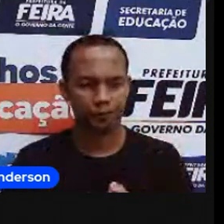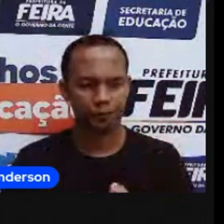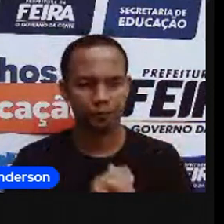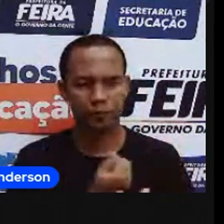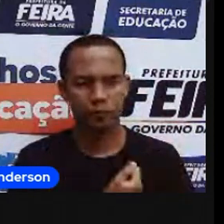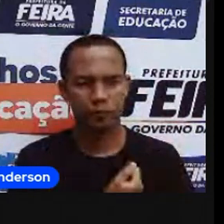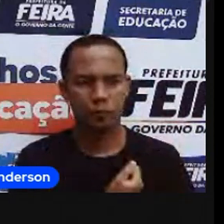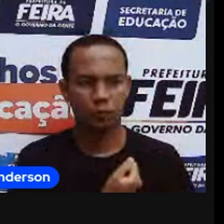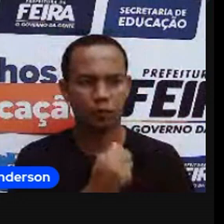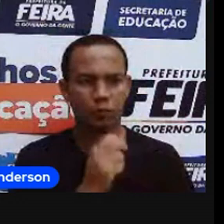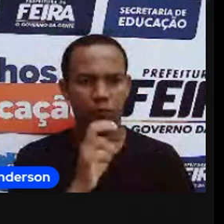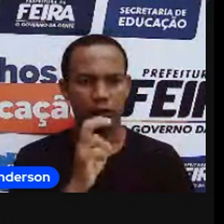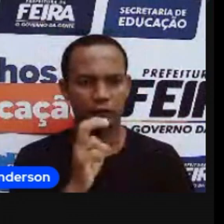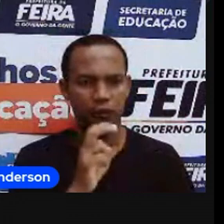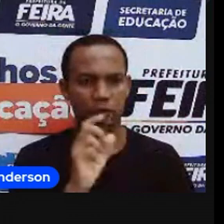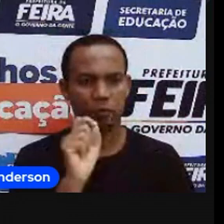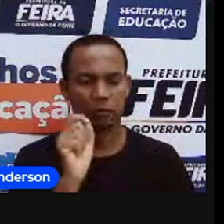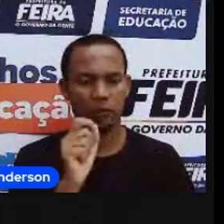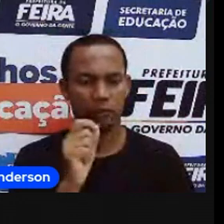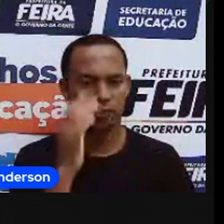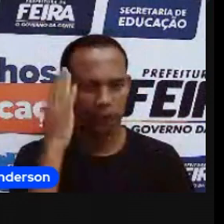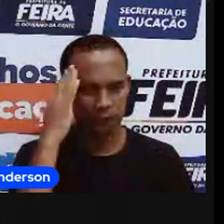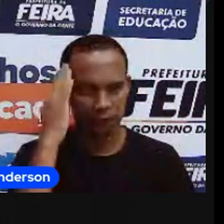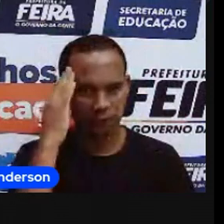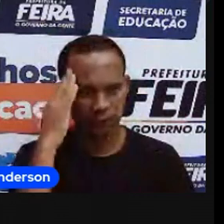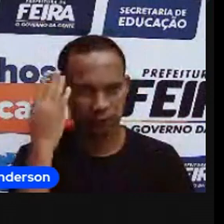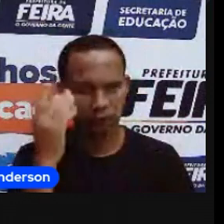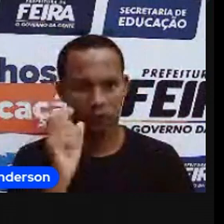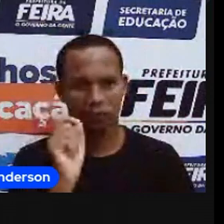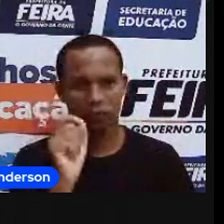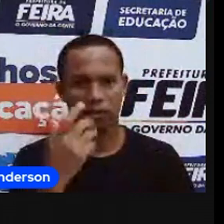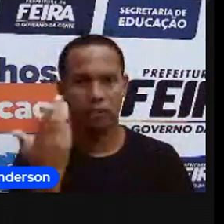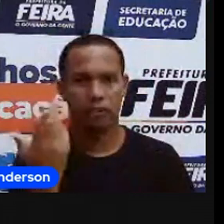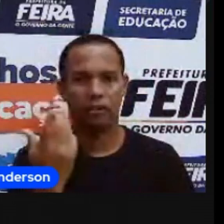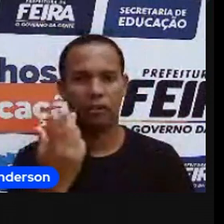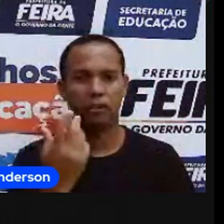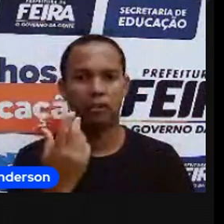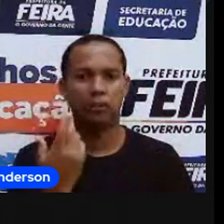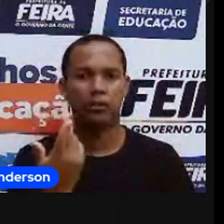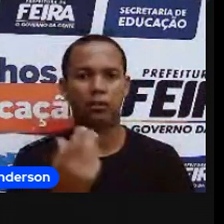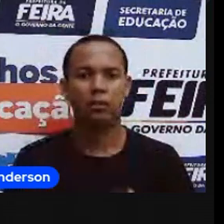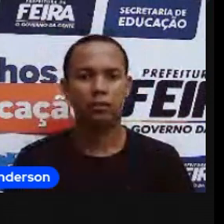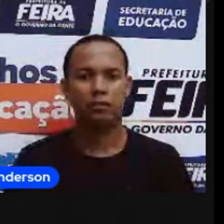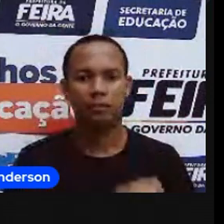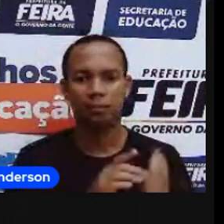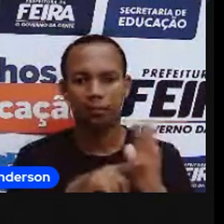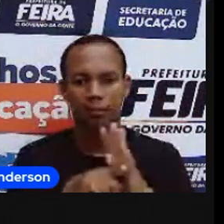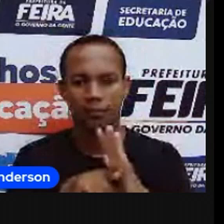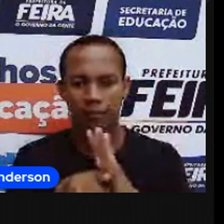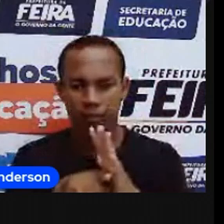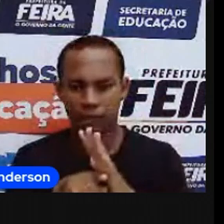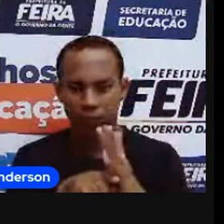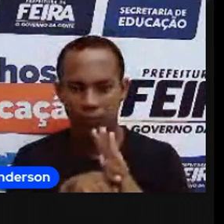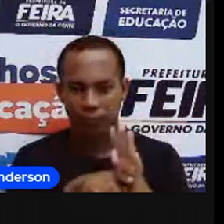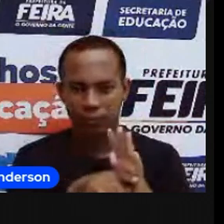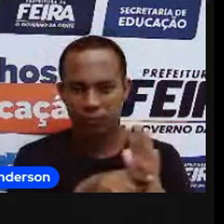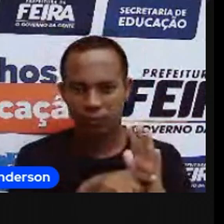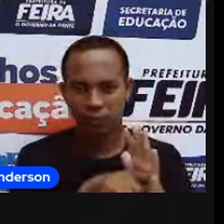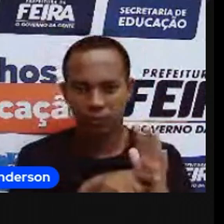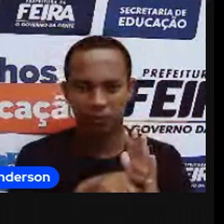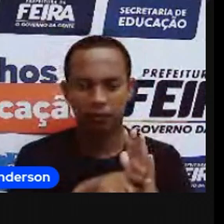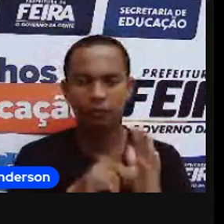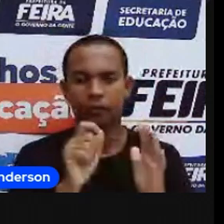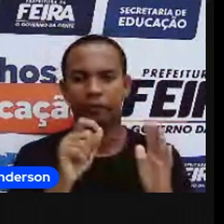Você sabe o que é uma charge? Eu acho que eu já respondi essa. pesquise e anote o seu